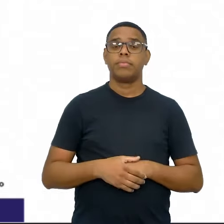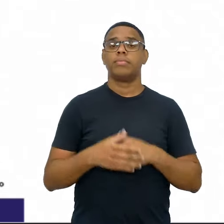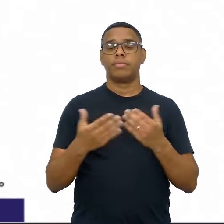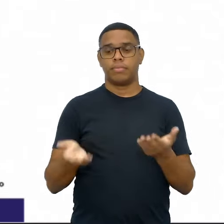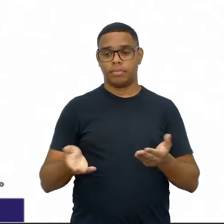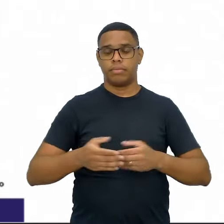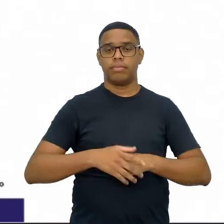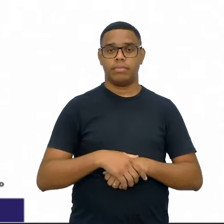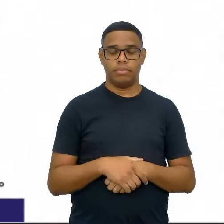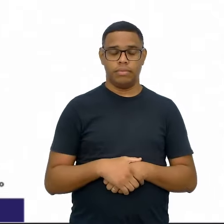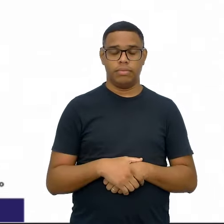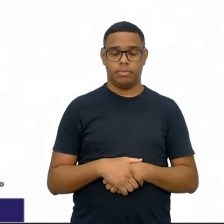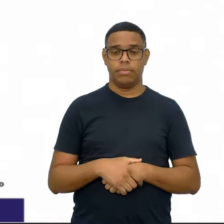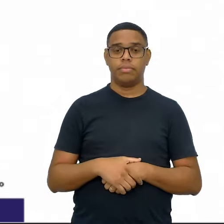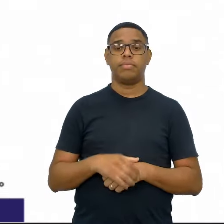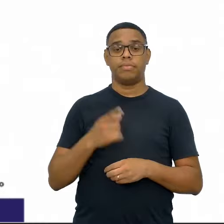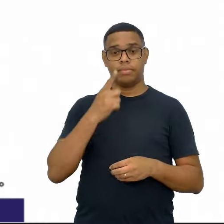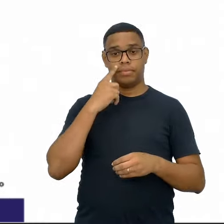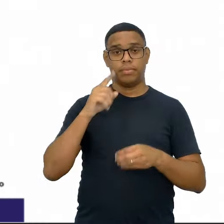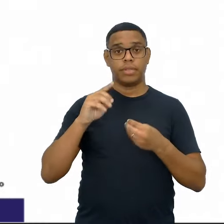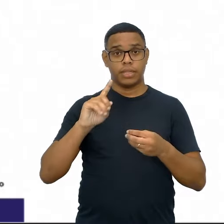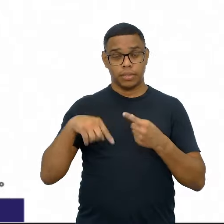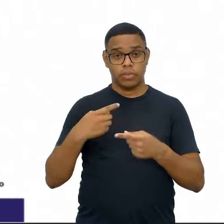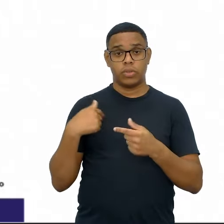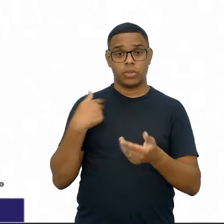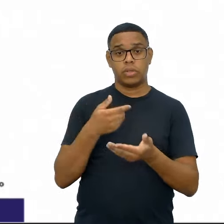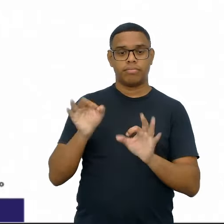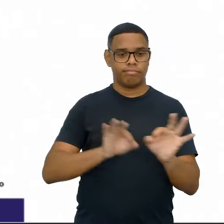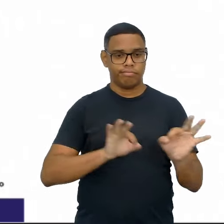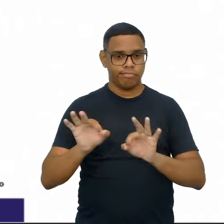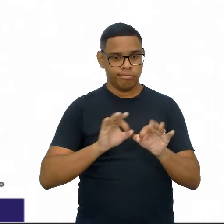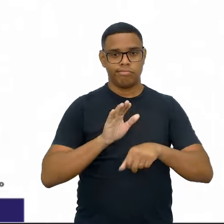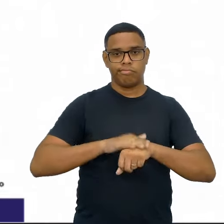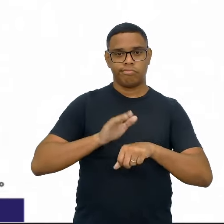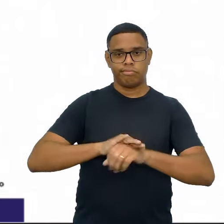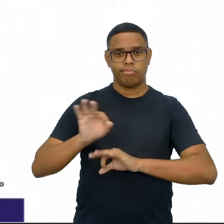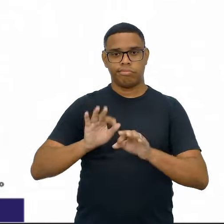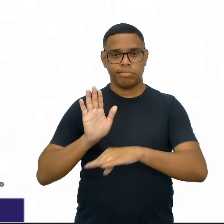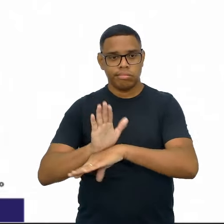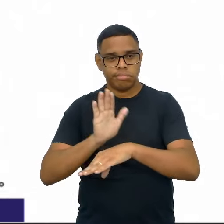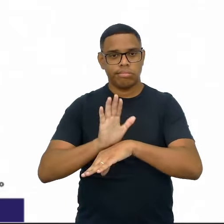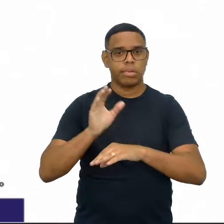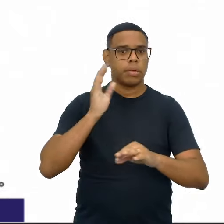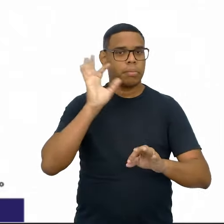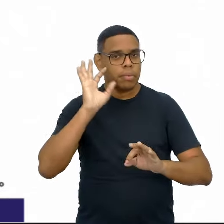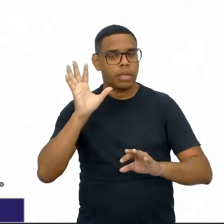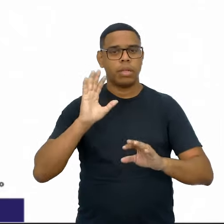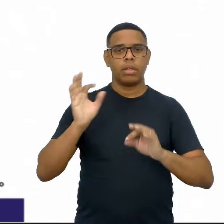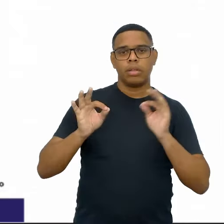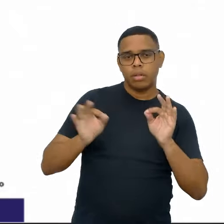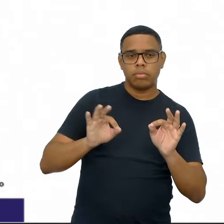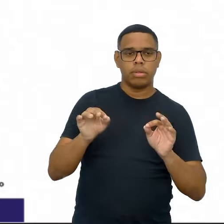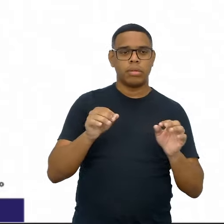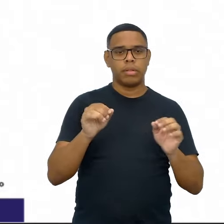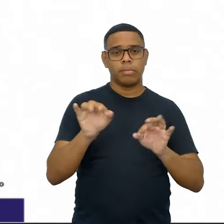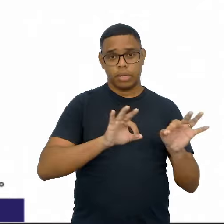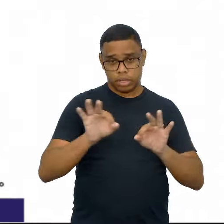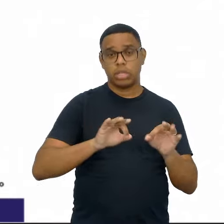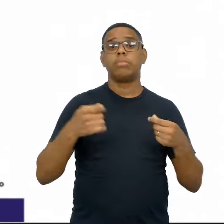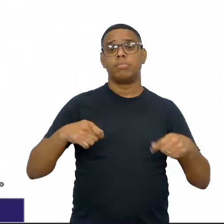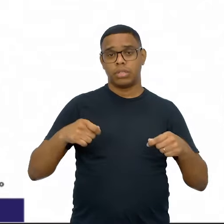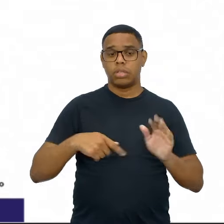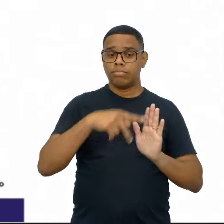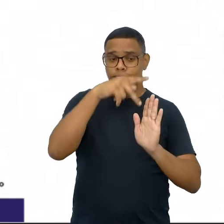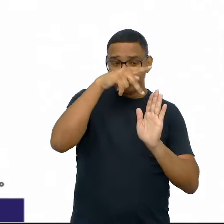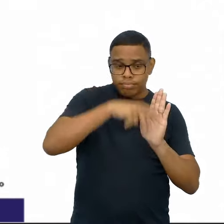assim, né, a partir dos instrumentos que a gente tem, reorganizar as ações de intervenção e de planejamento, né, porque a gente precisa olhar para